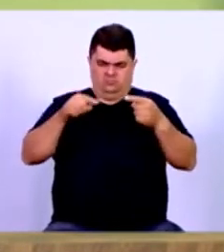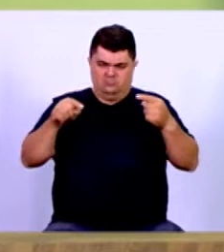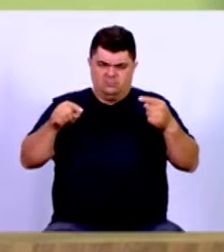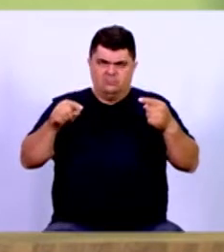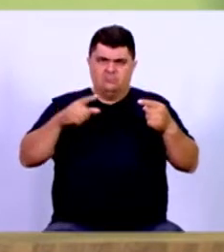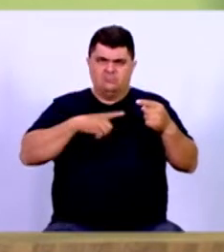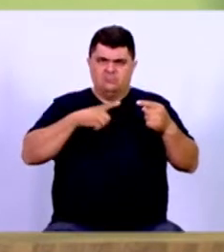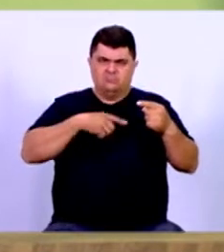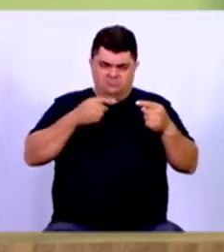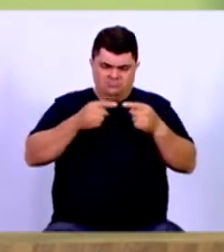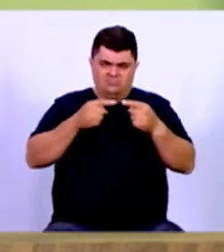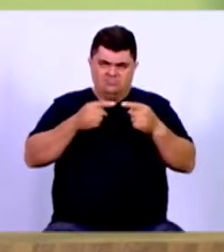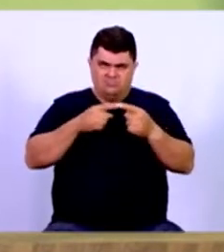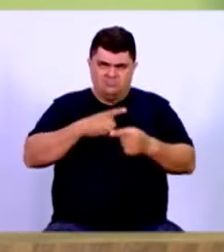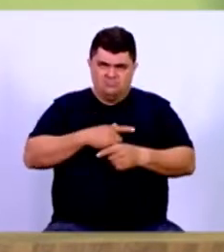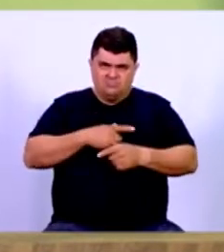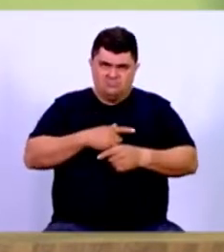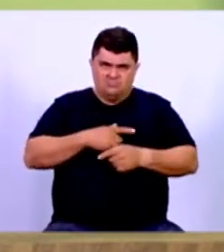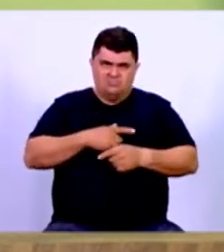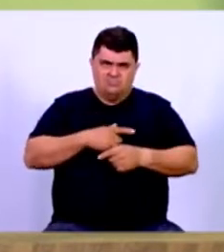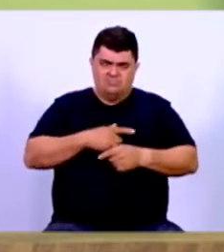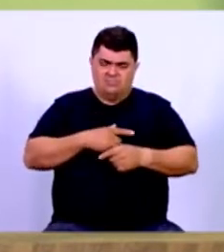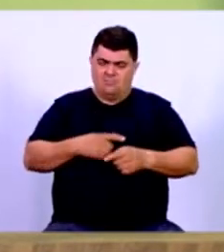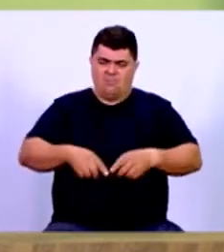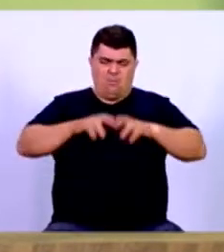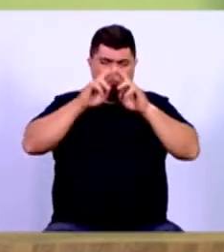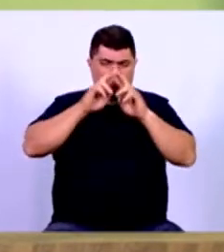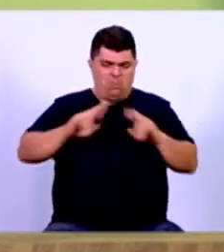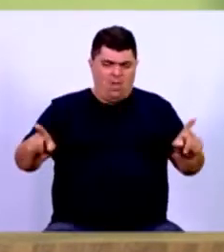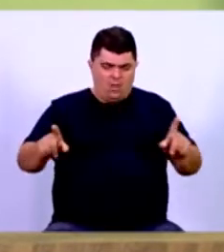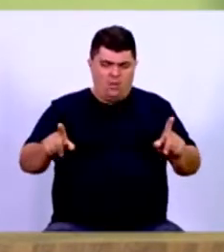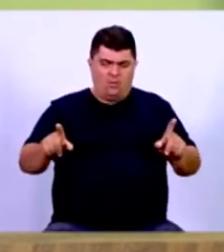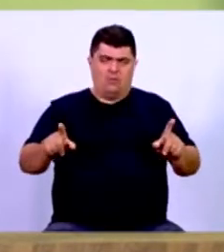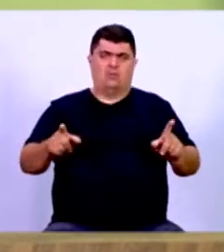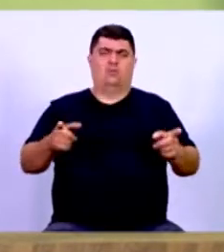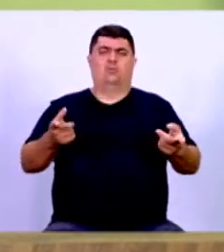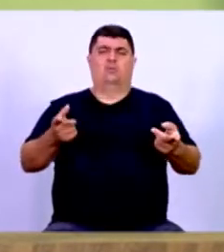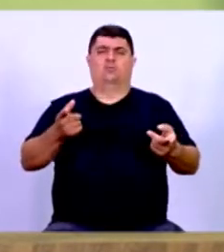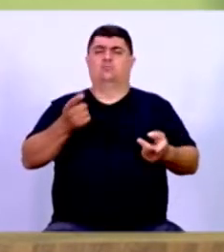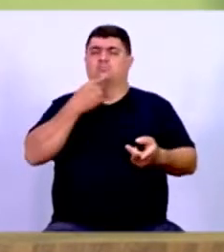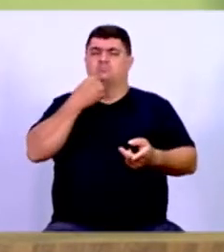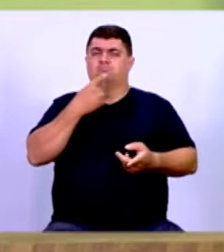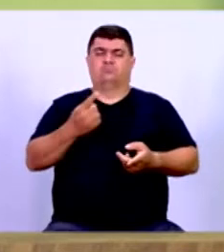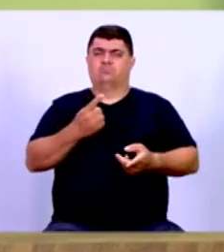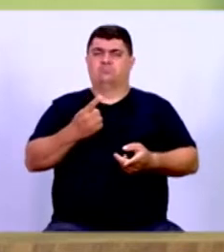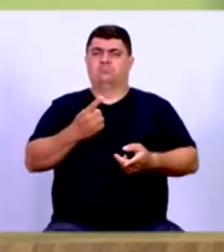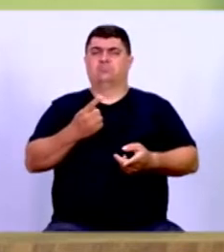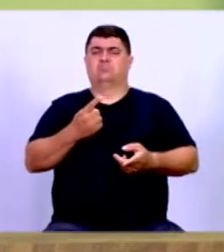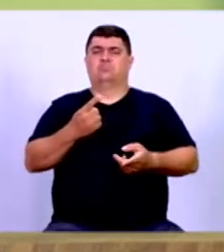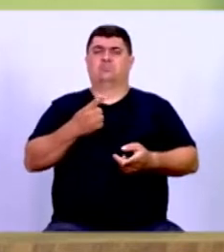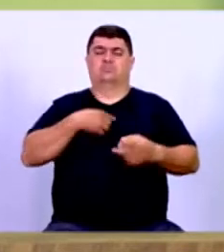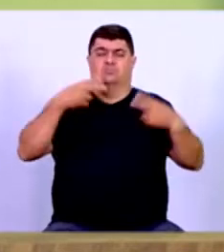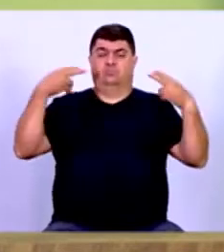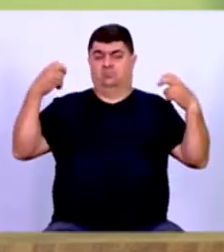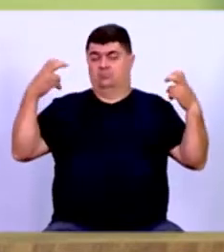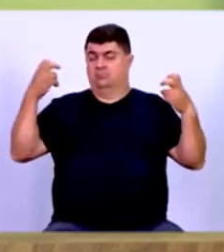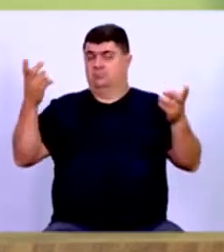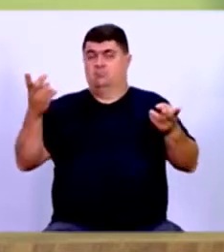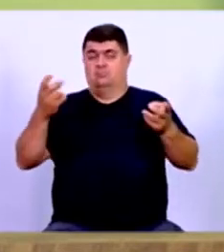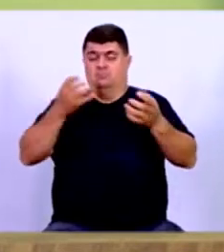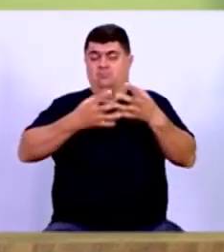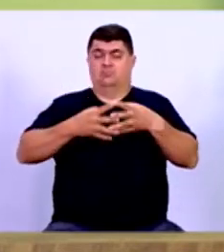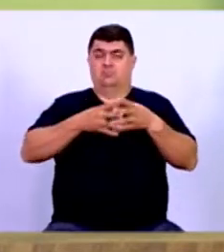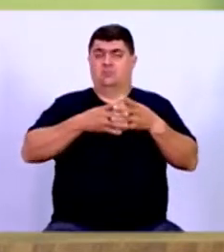sua área de futura formação, né? O que essa atividade do motorista de caminhão